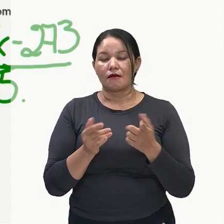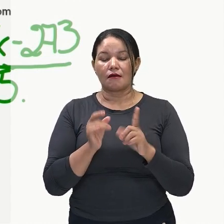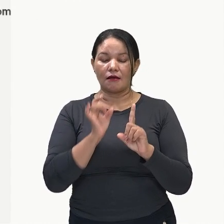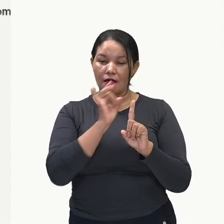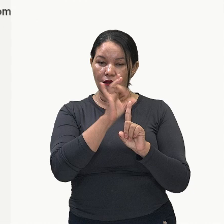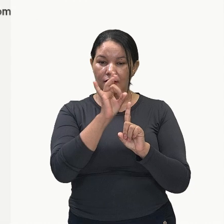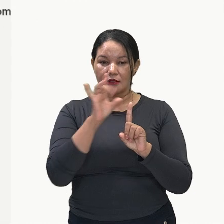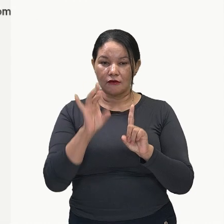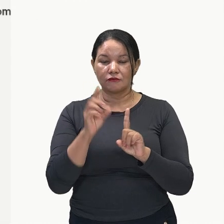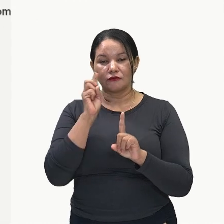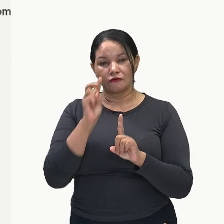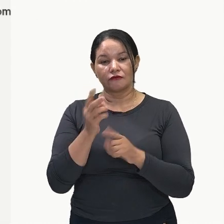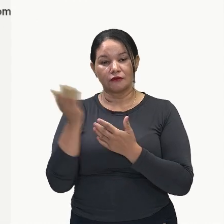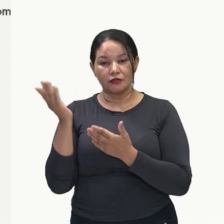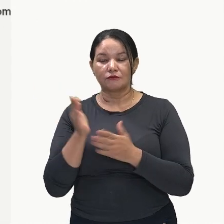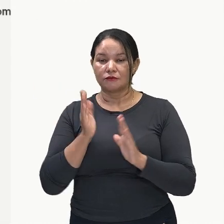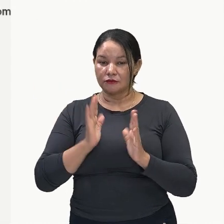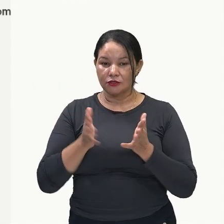como vimos,